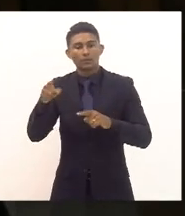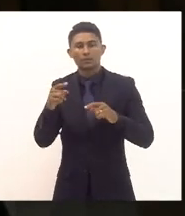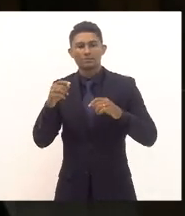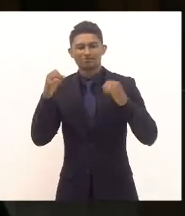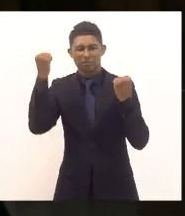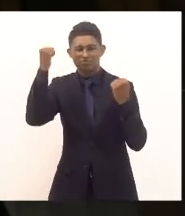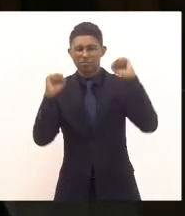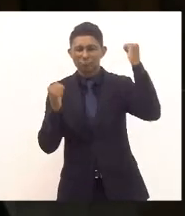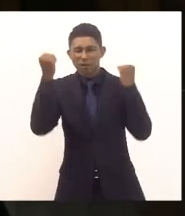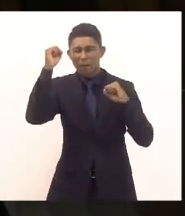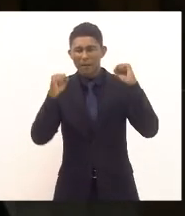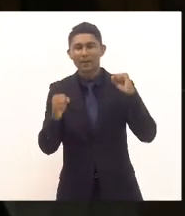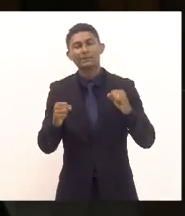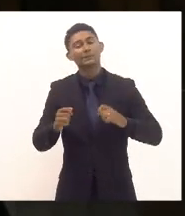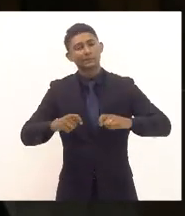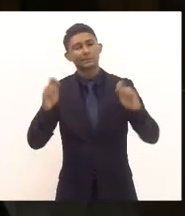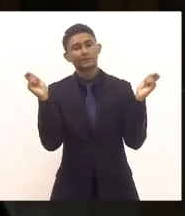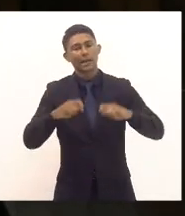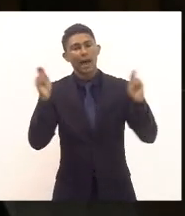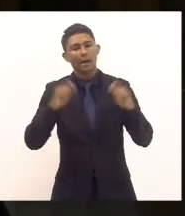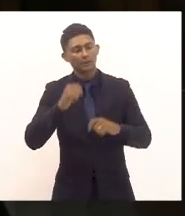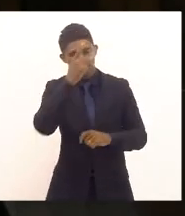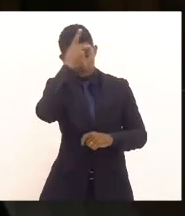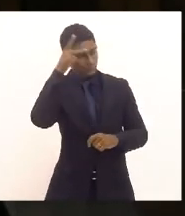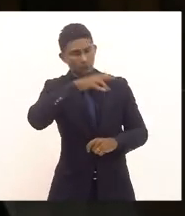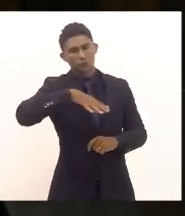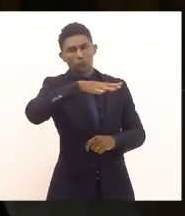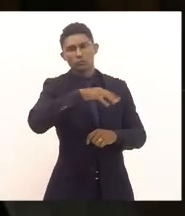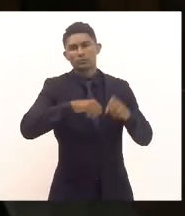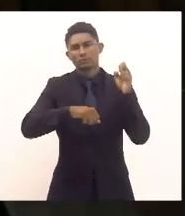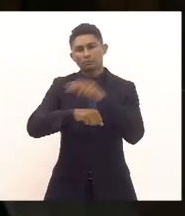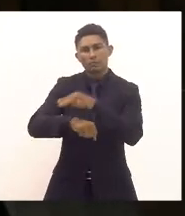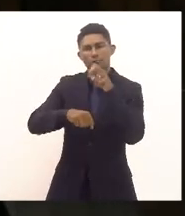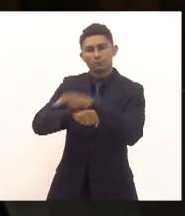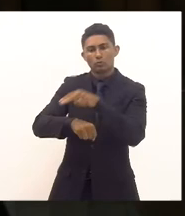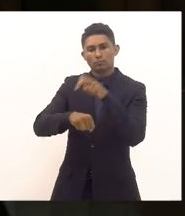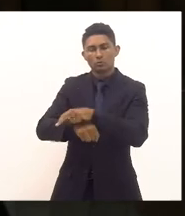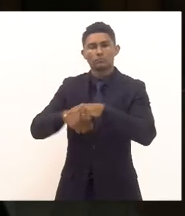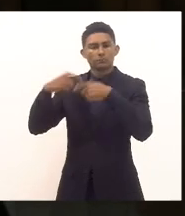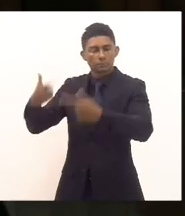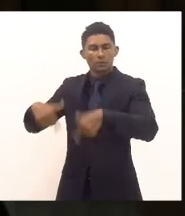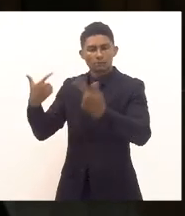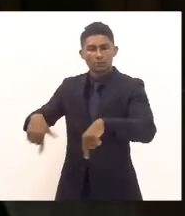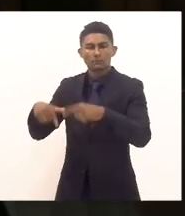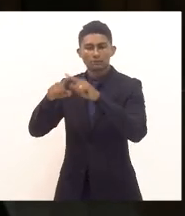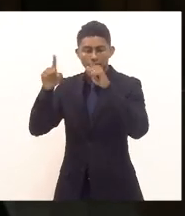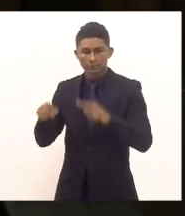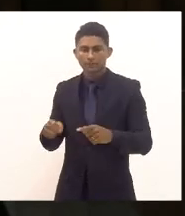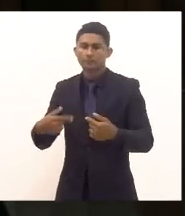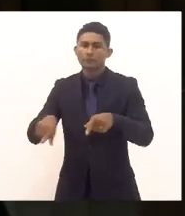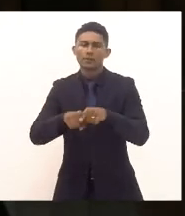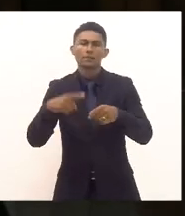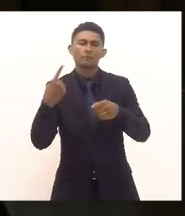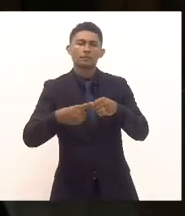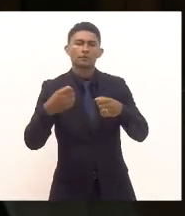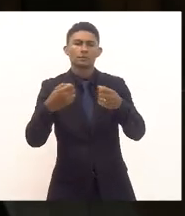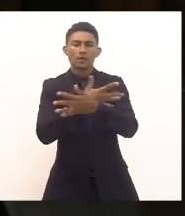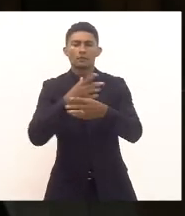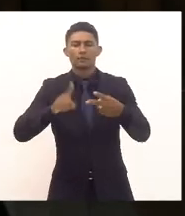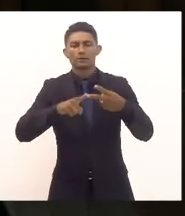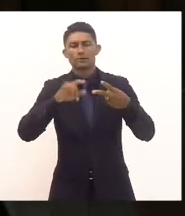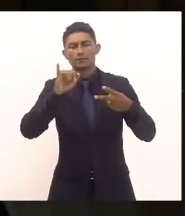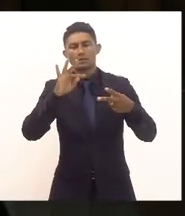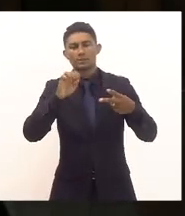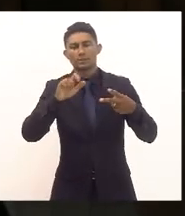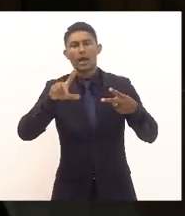absorveriam toda a mão de obra daquele distrito e mais e do município de Italva de Campos